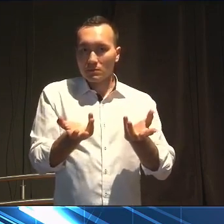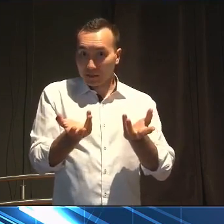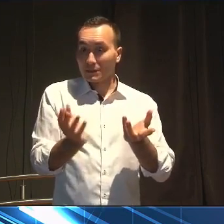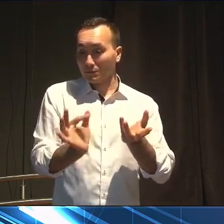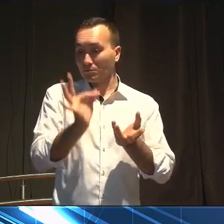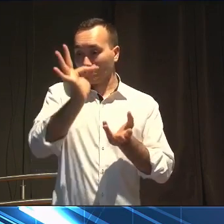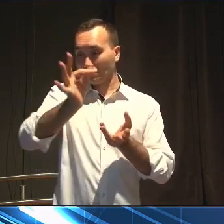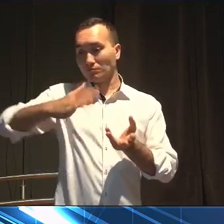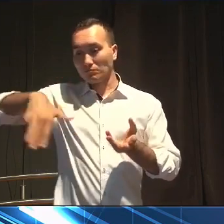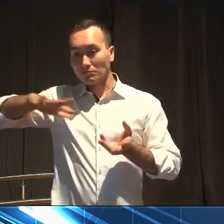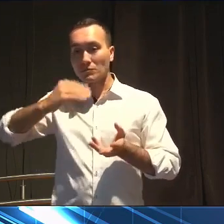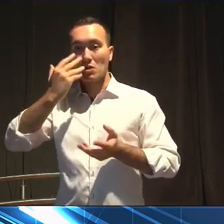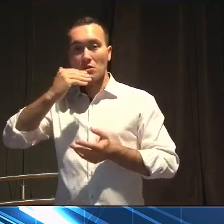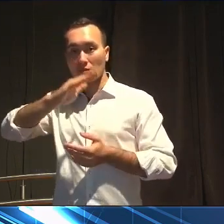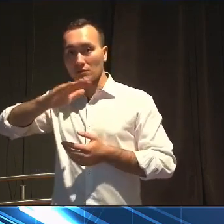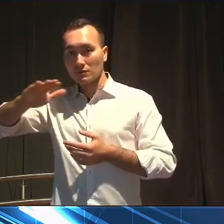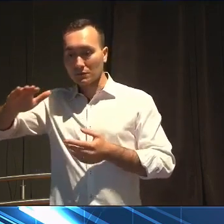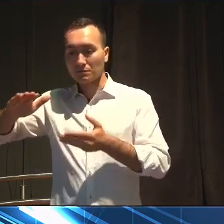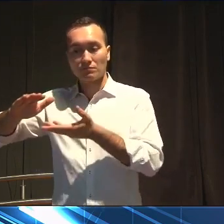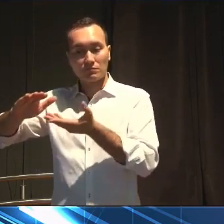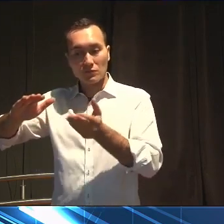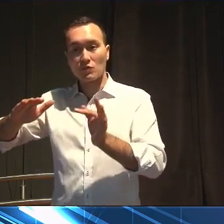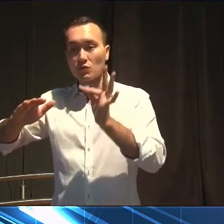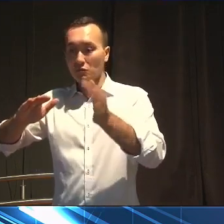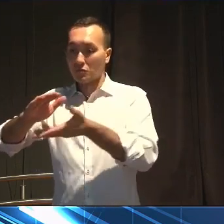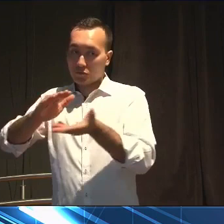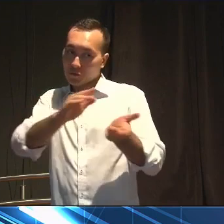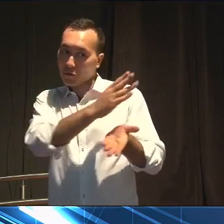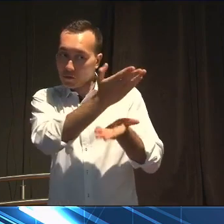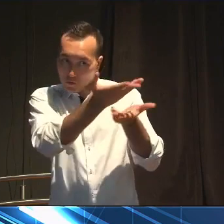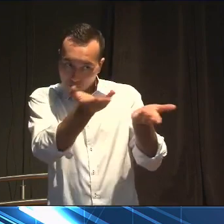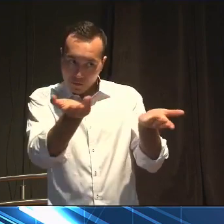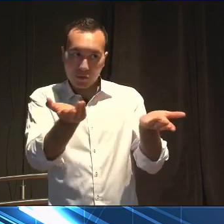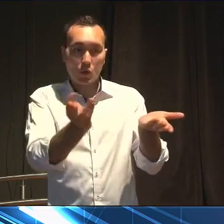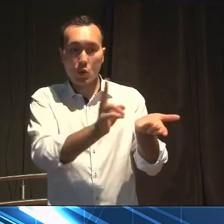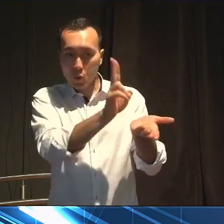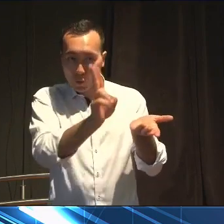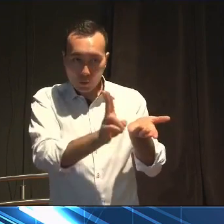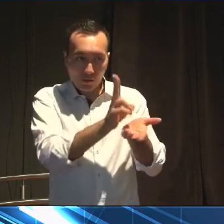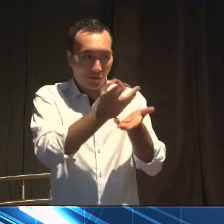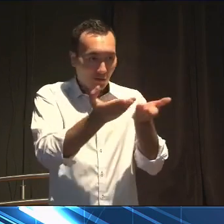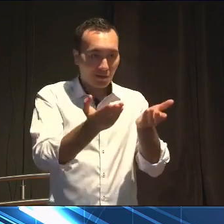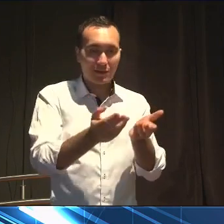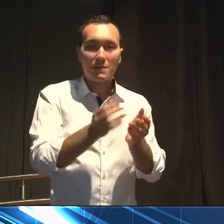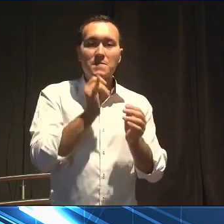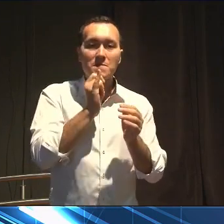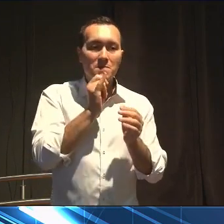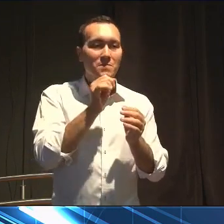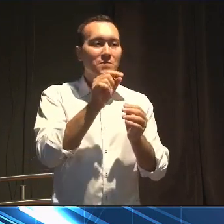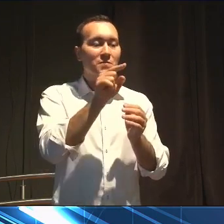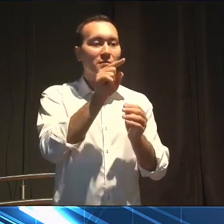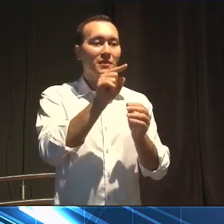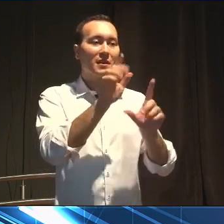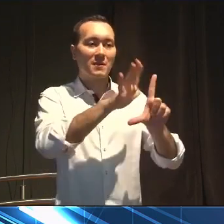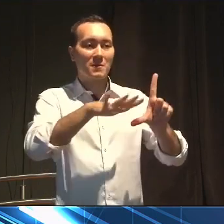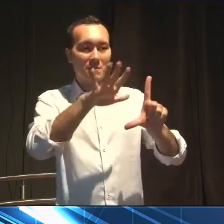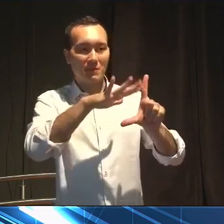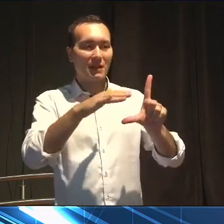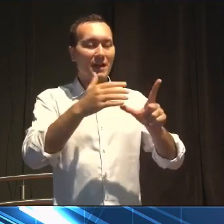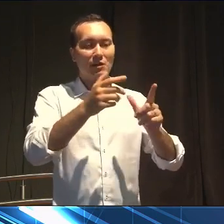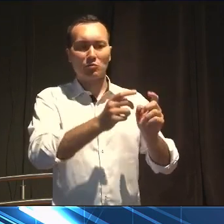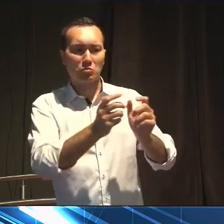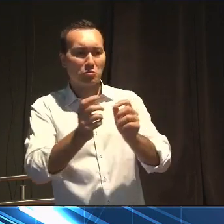o fato de você não poder encontrar as pessoas fisicamente e fazer uma bagunça numa plataforma online, encontrar os amigos, brincar e